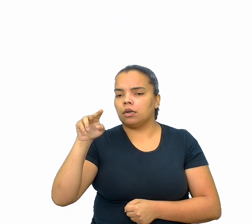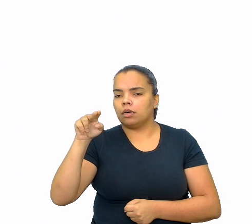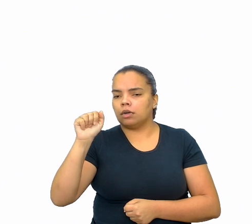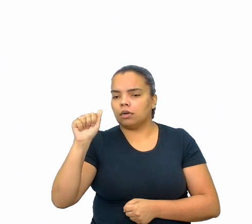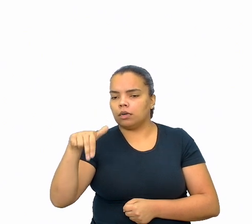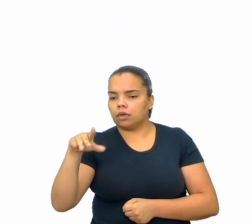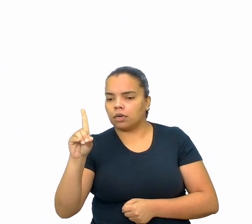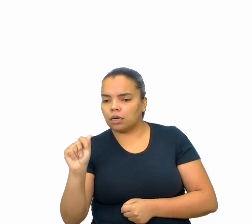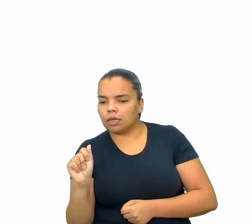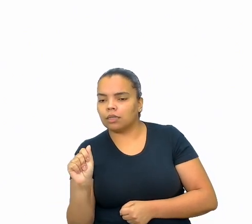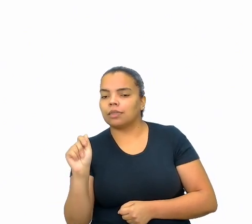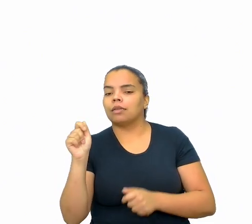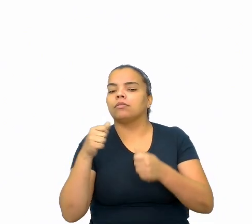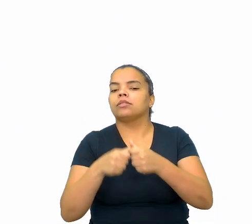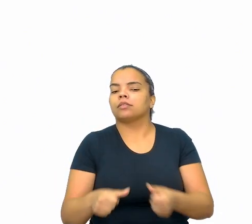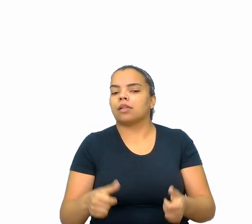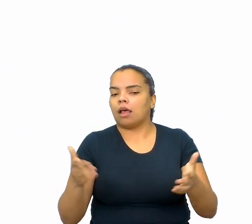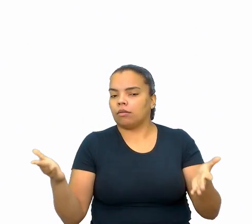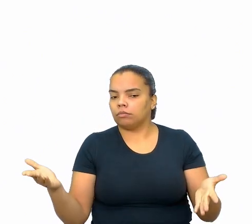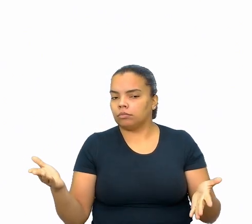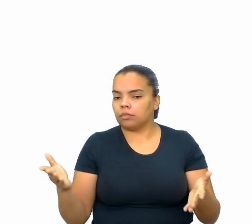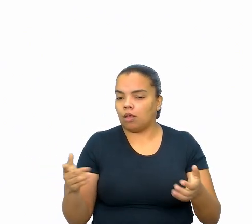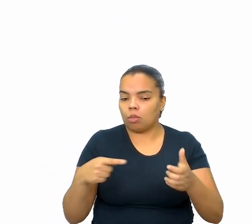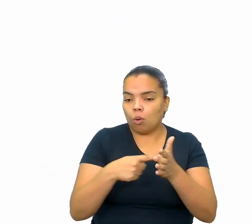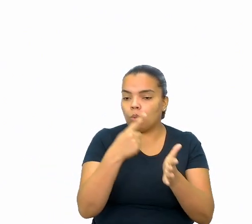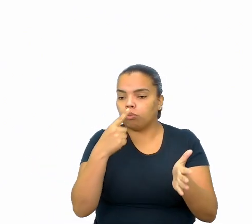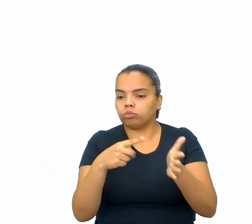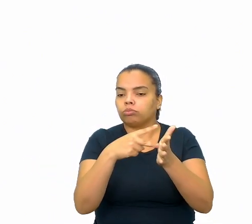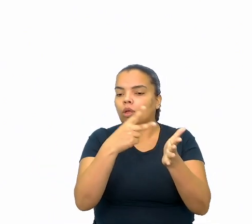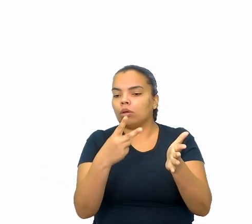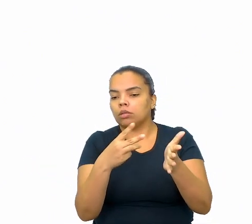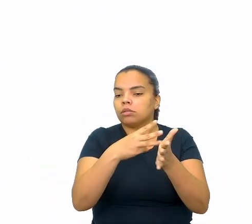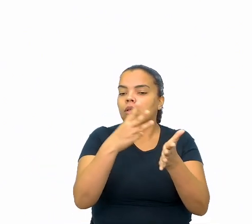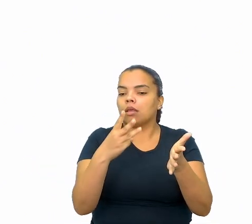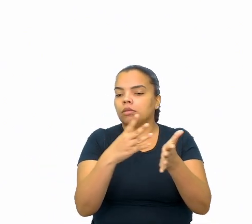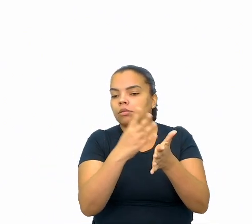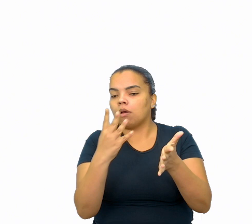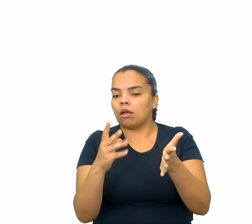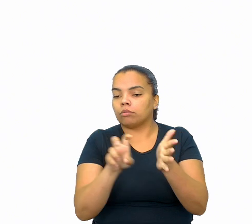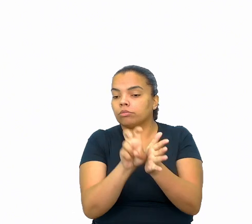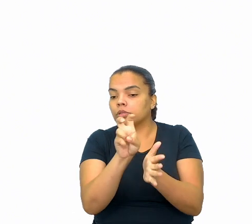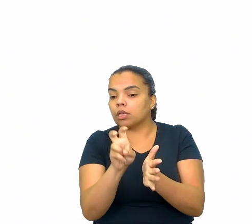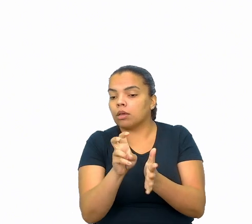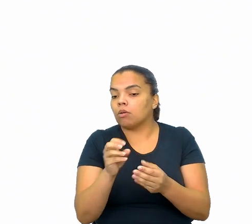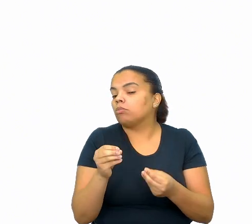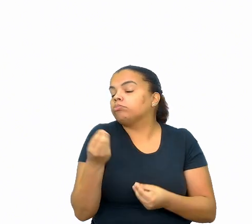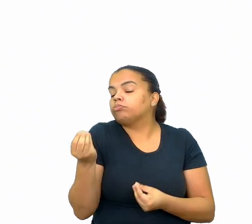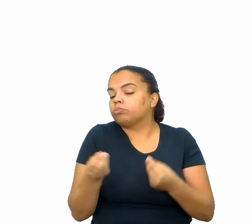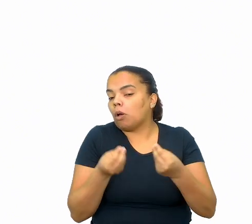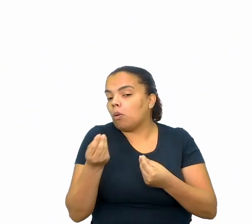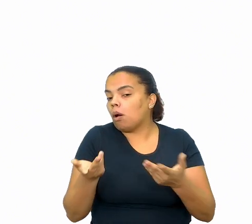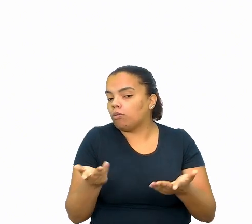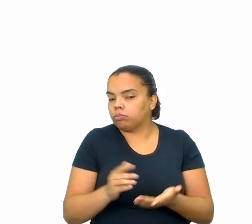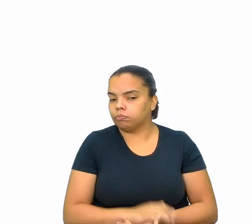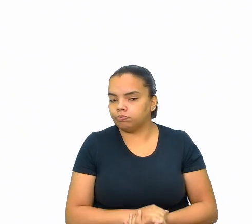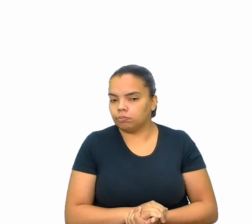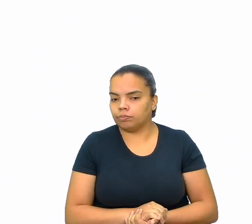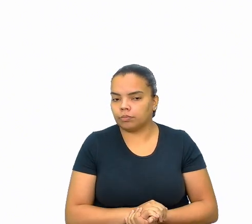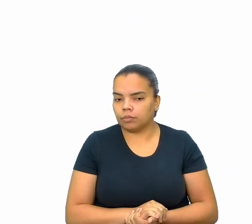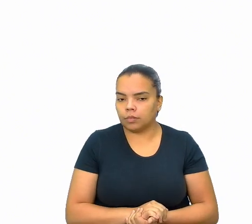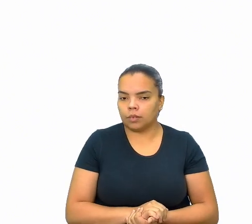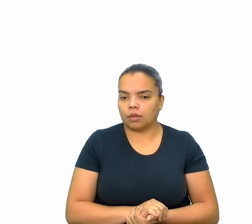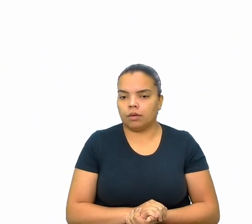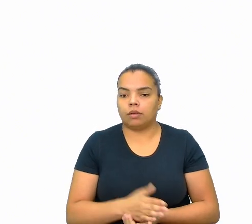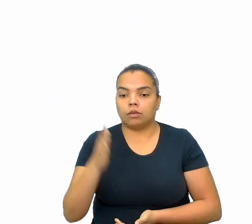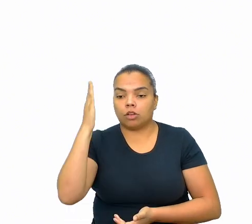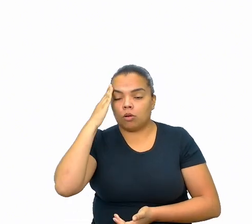1 mais rudimentar, se é aquele que se apoia na fala, ou em outros, né? De acordo com os